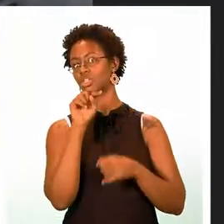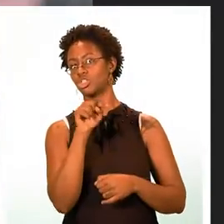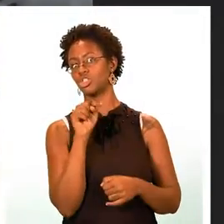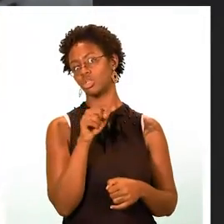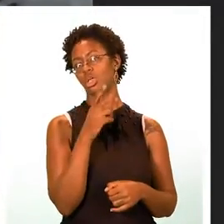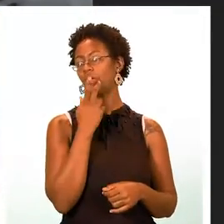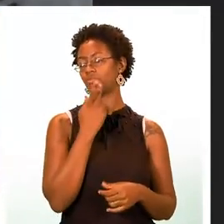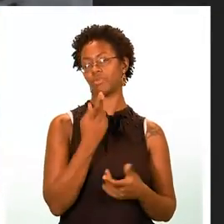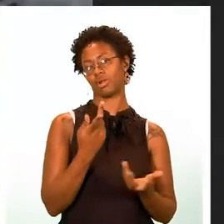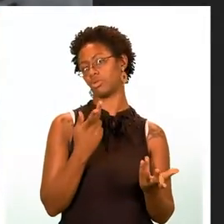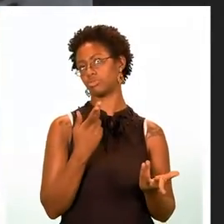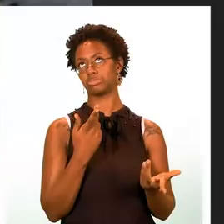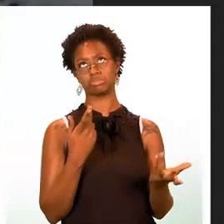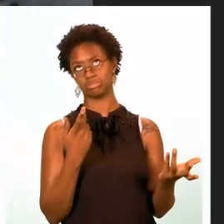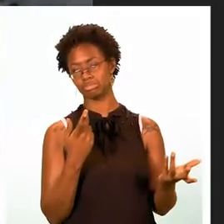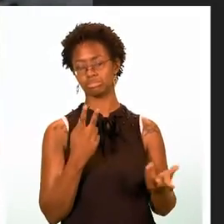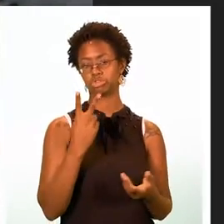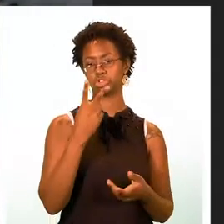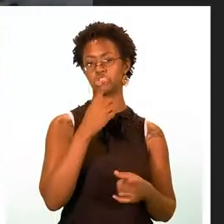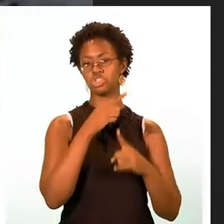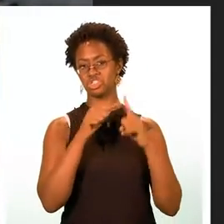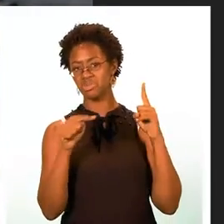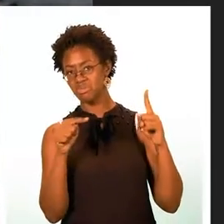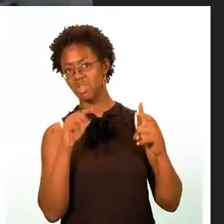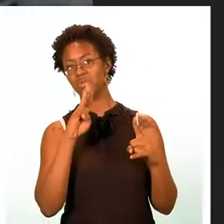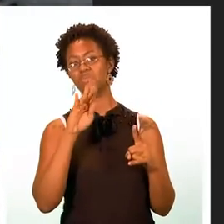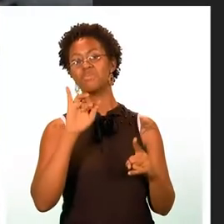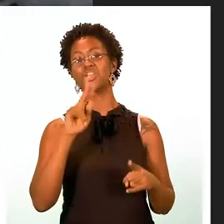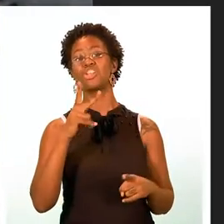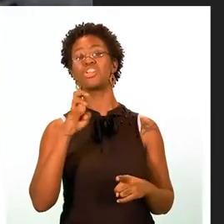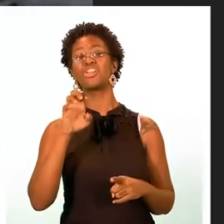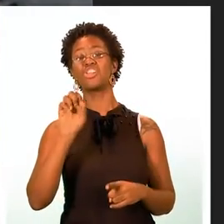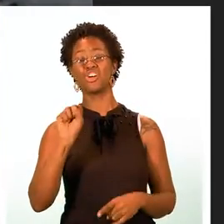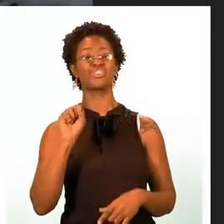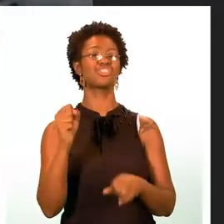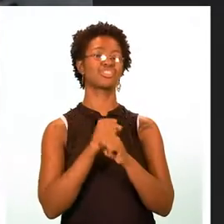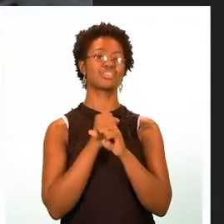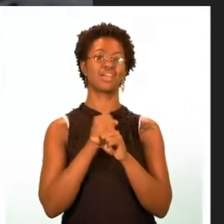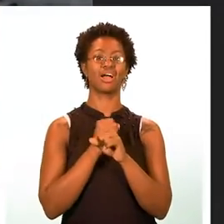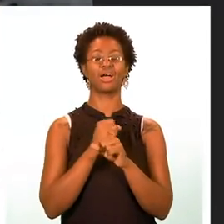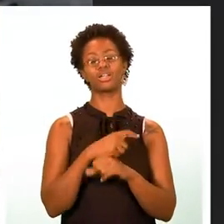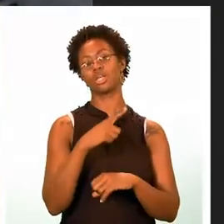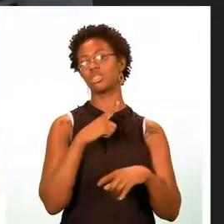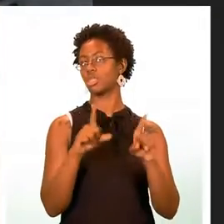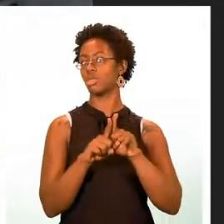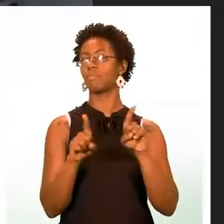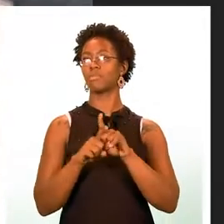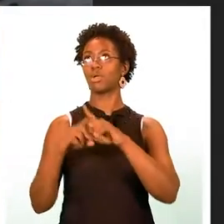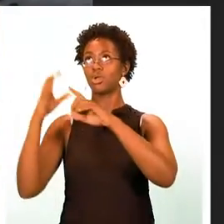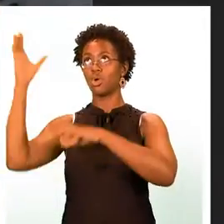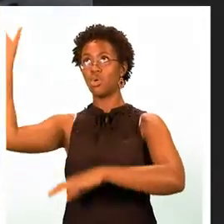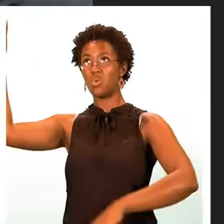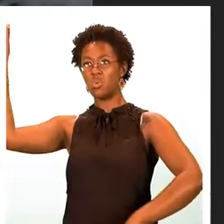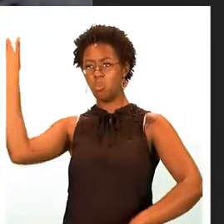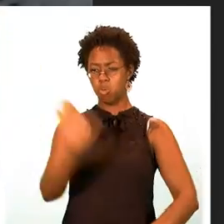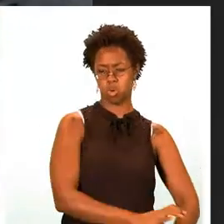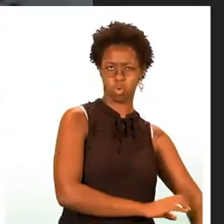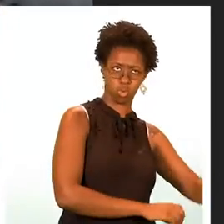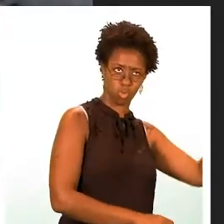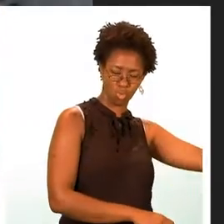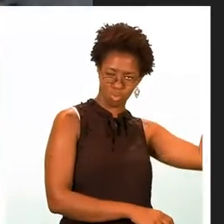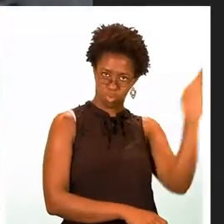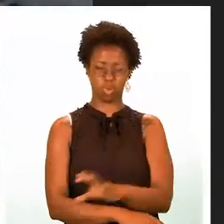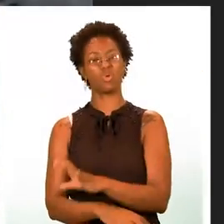eles estão falando aí de 2,5 bilhões de anos, e coisas assim de meteoritos que caíram na Terra, que